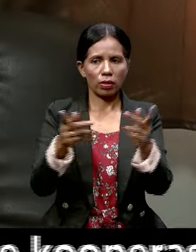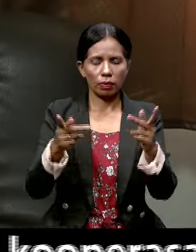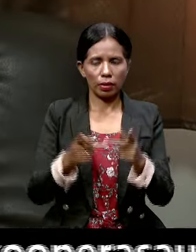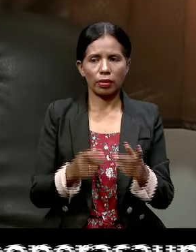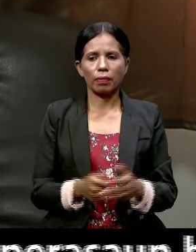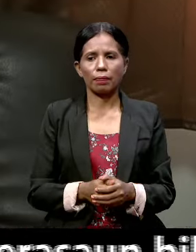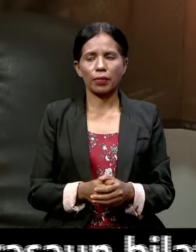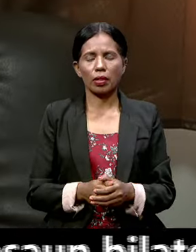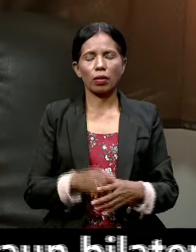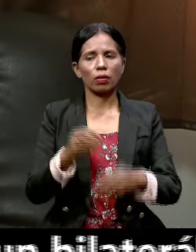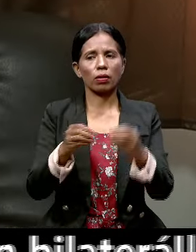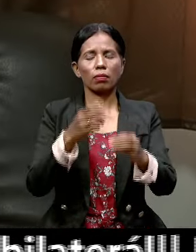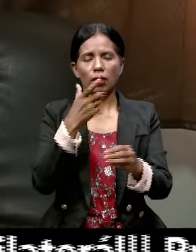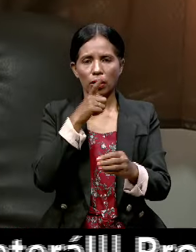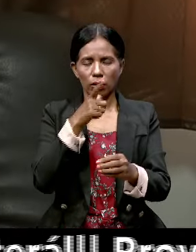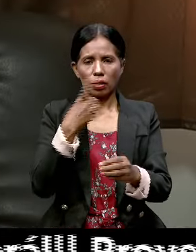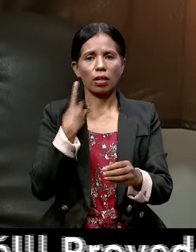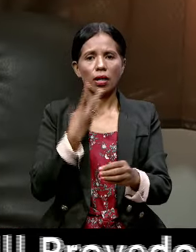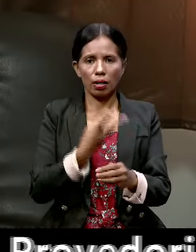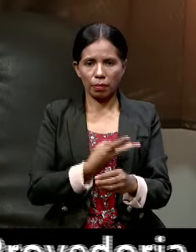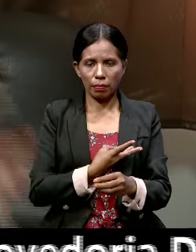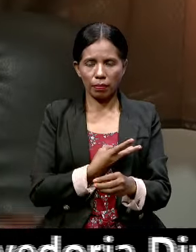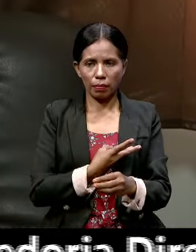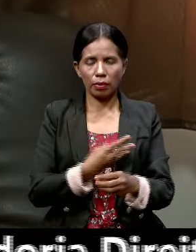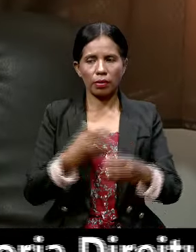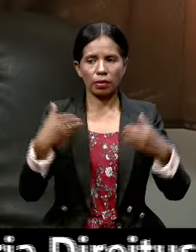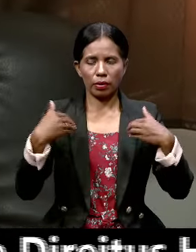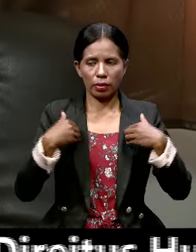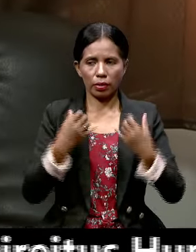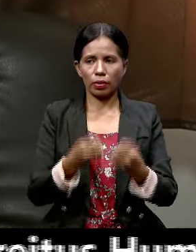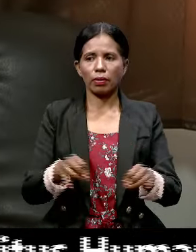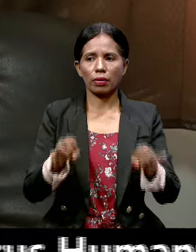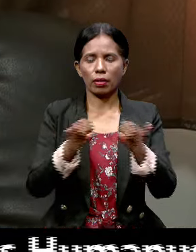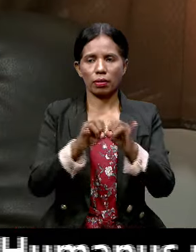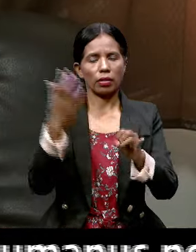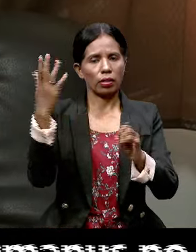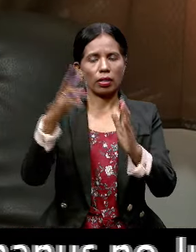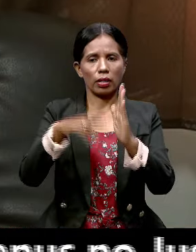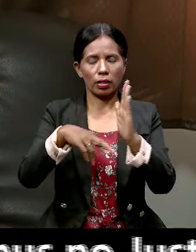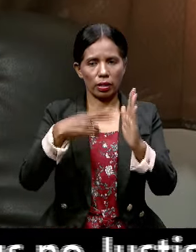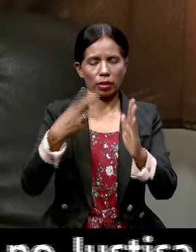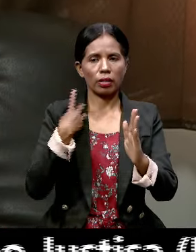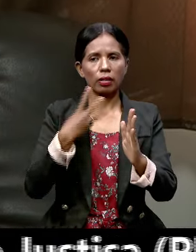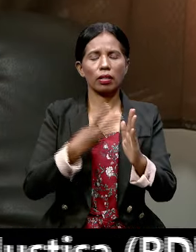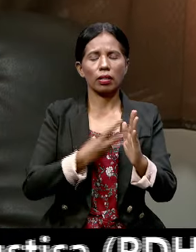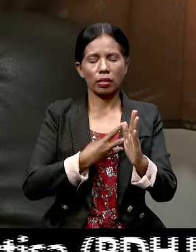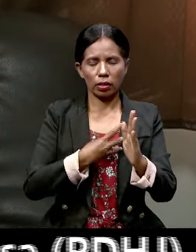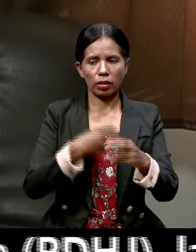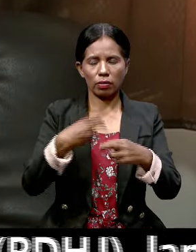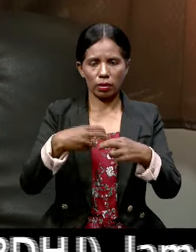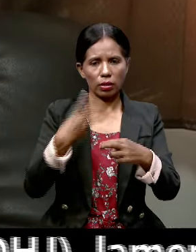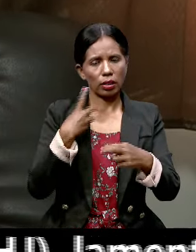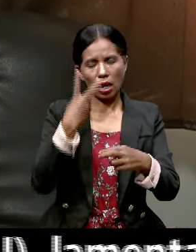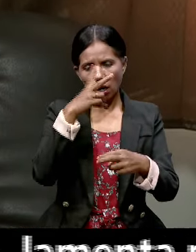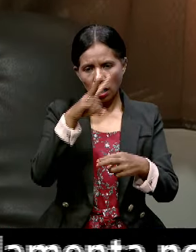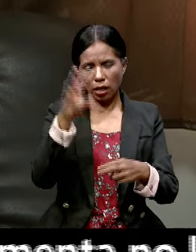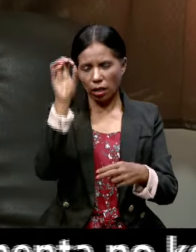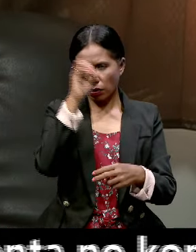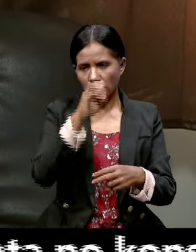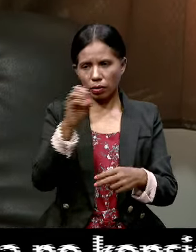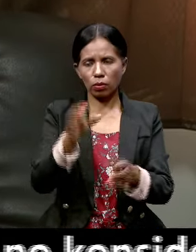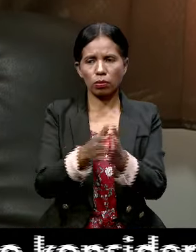ba línguas né a mi iha institucionalmente ya regras só que desafios né tan fati observa se o sumai